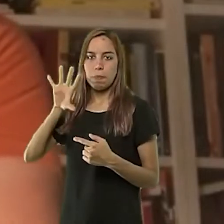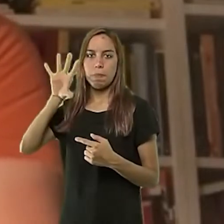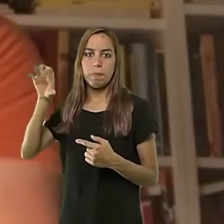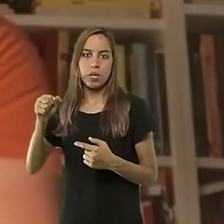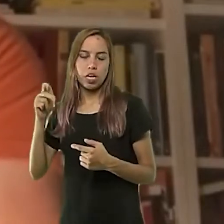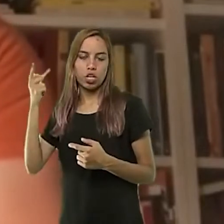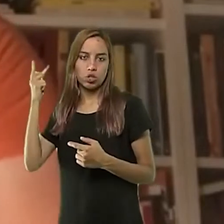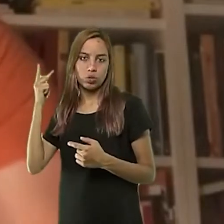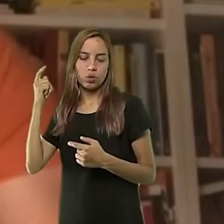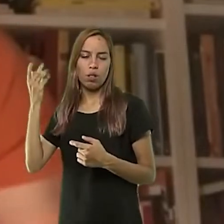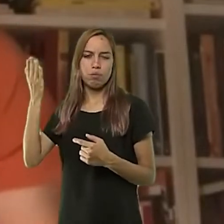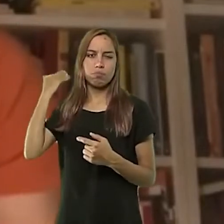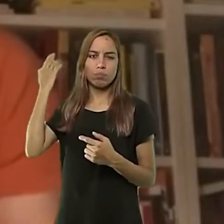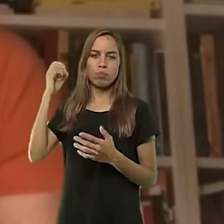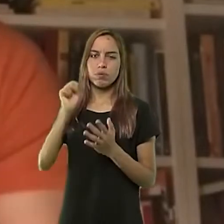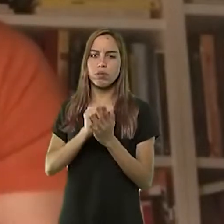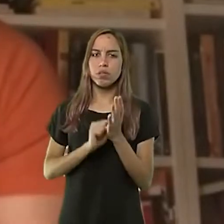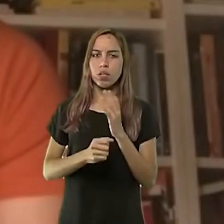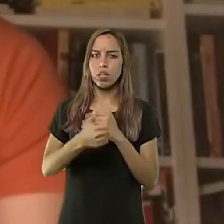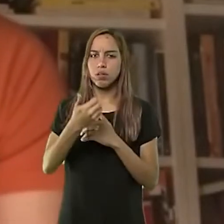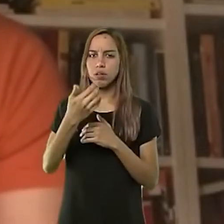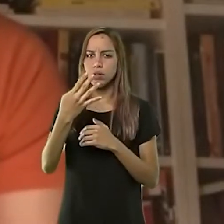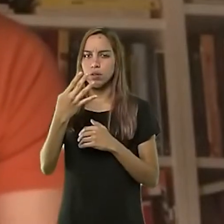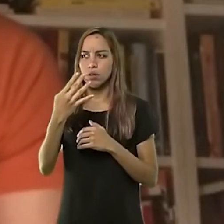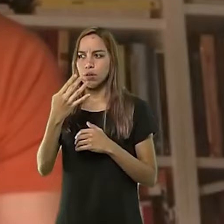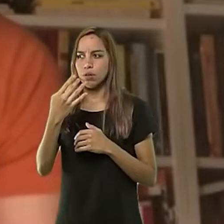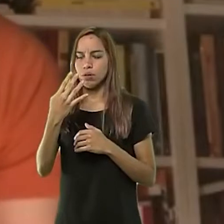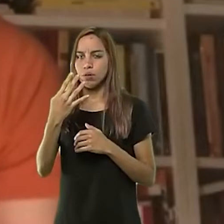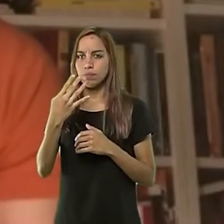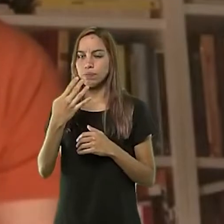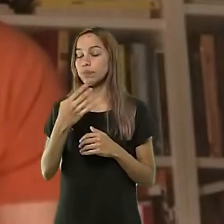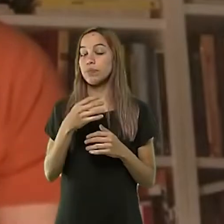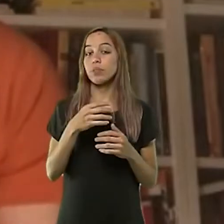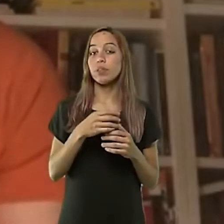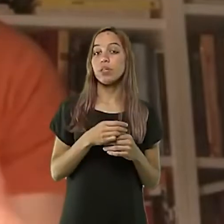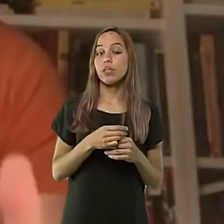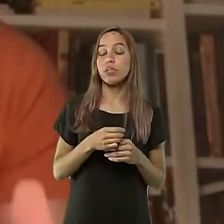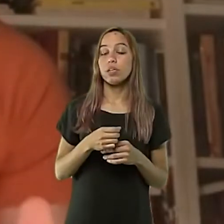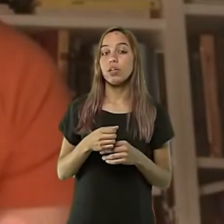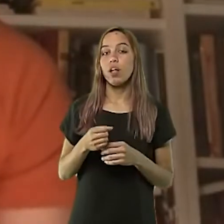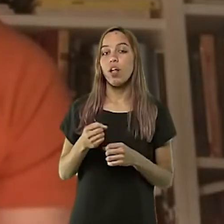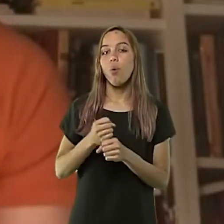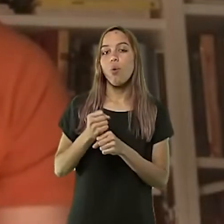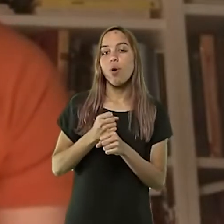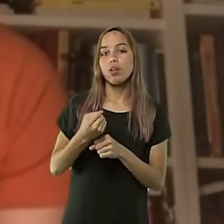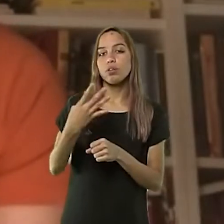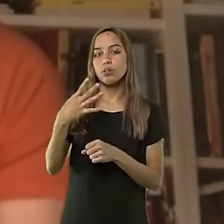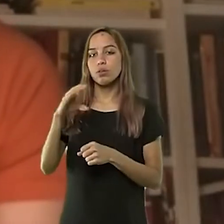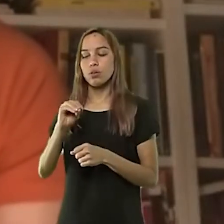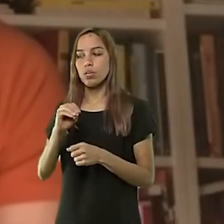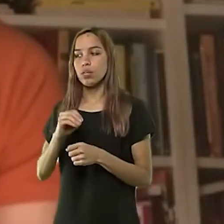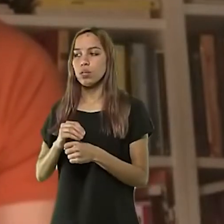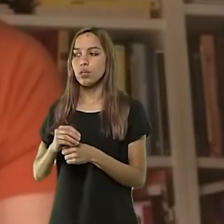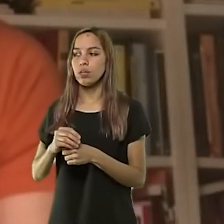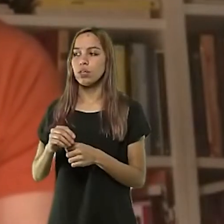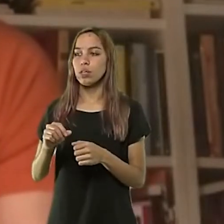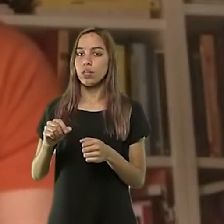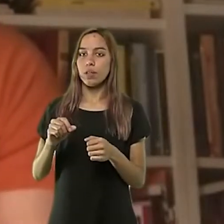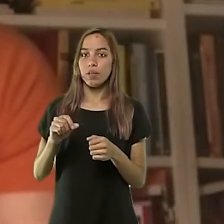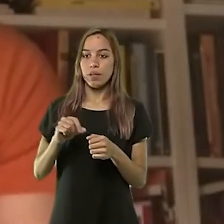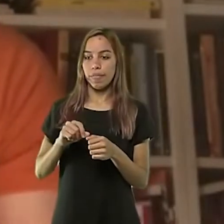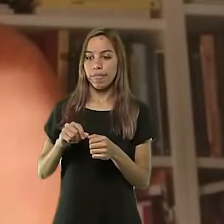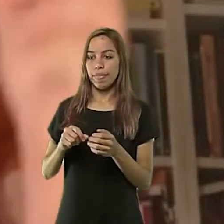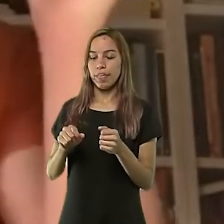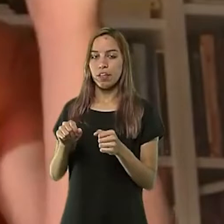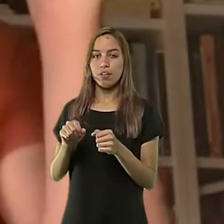também, os Zell, foi que eles aperceberam-se da maneira de criar unicórnios a partir de